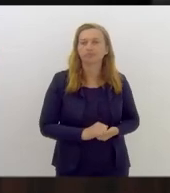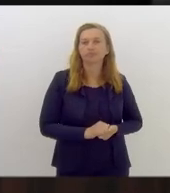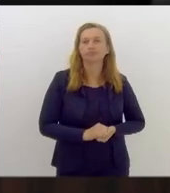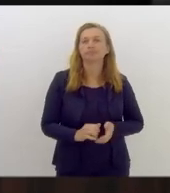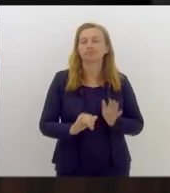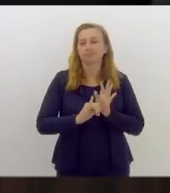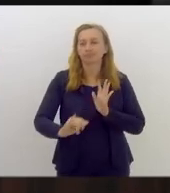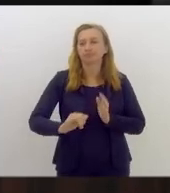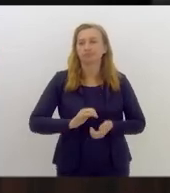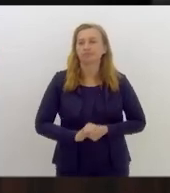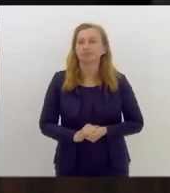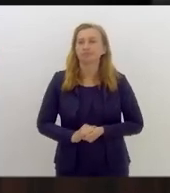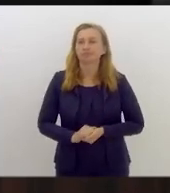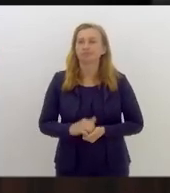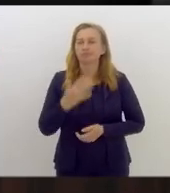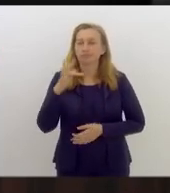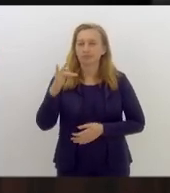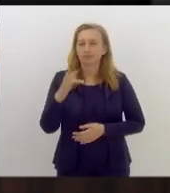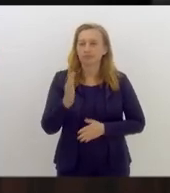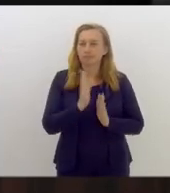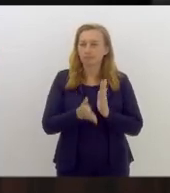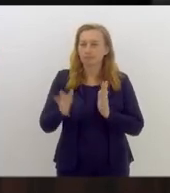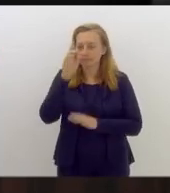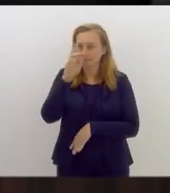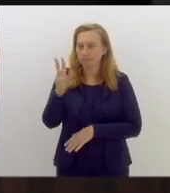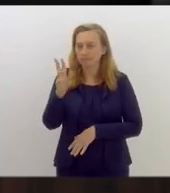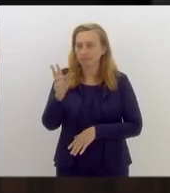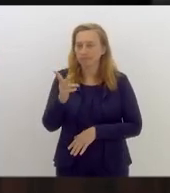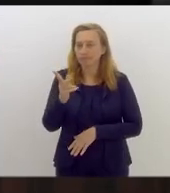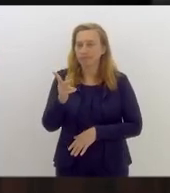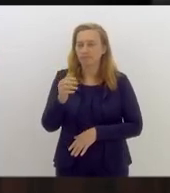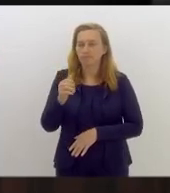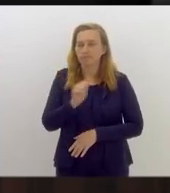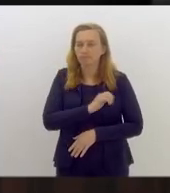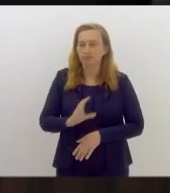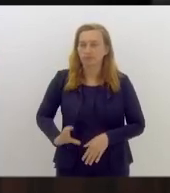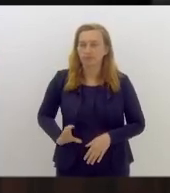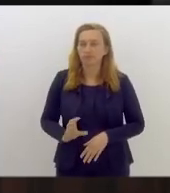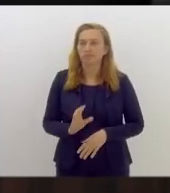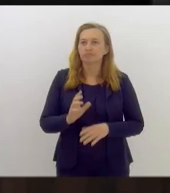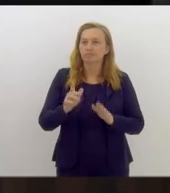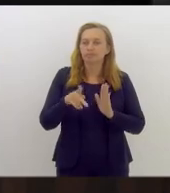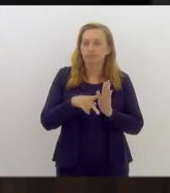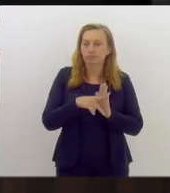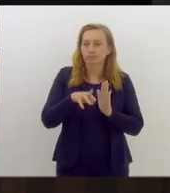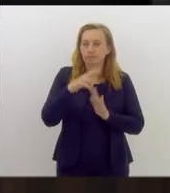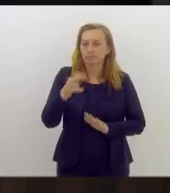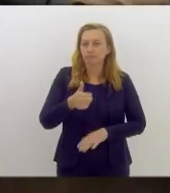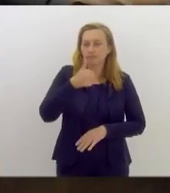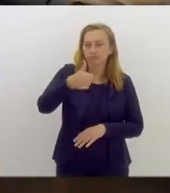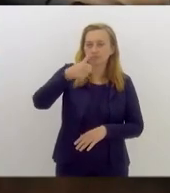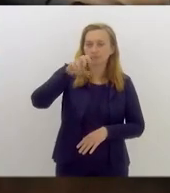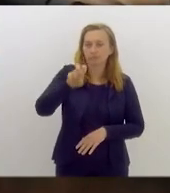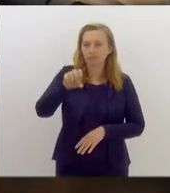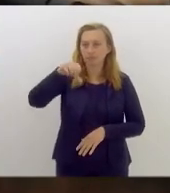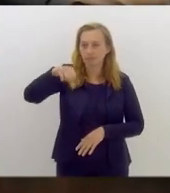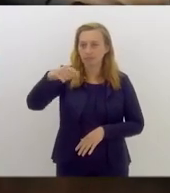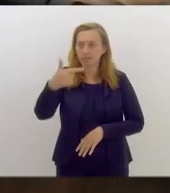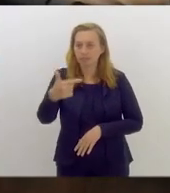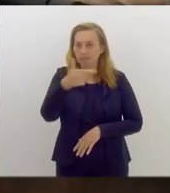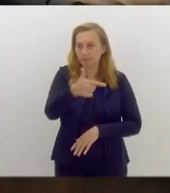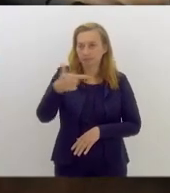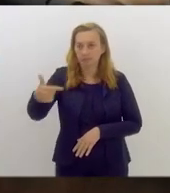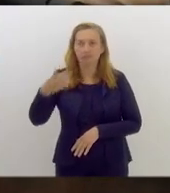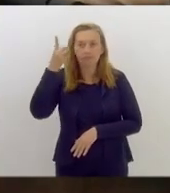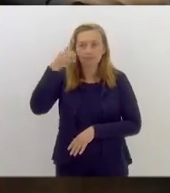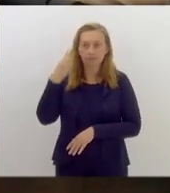aprovado, vai à promulgação. É uma breve questão de ordem, André, só para registro aqui ao microfone. O projeto de resolução 592 de 2022, a deputada